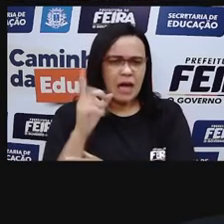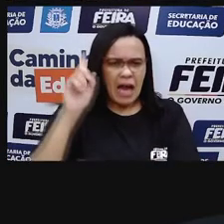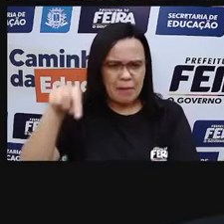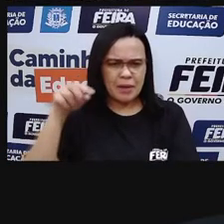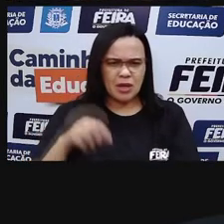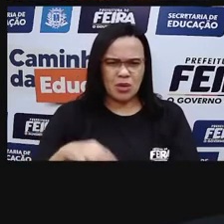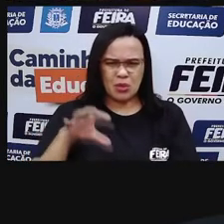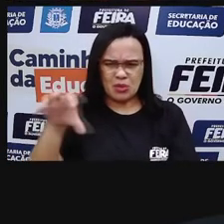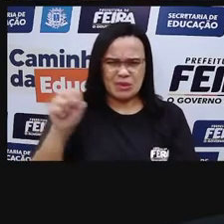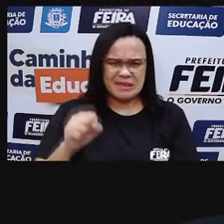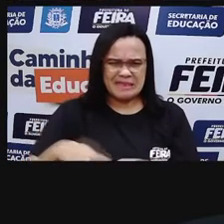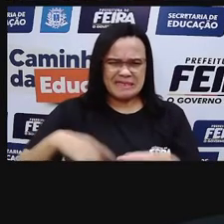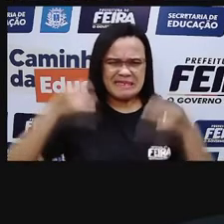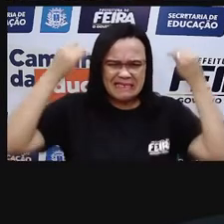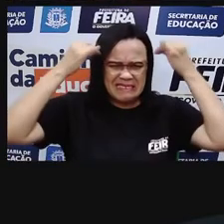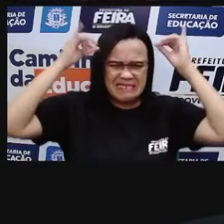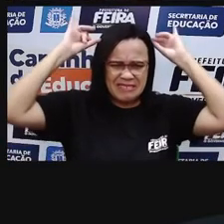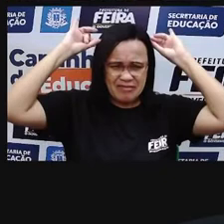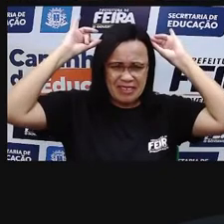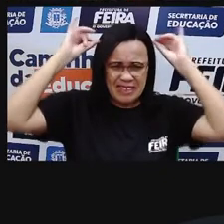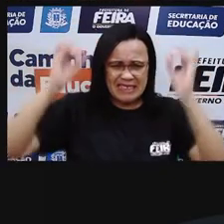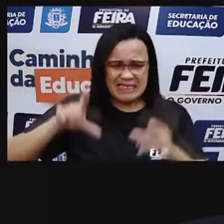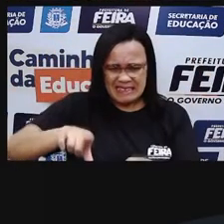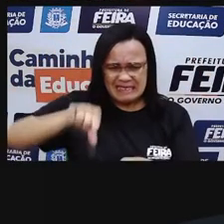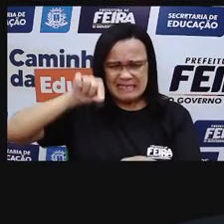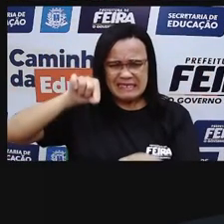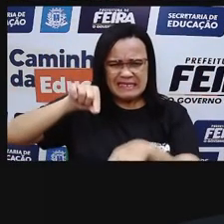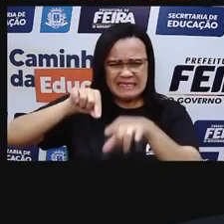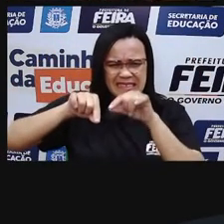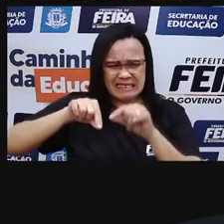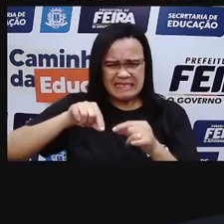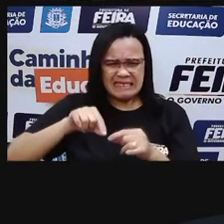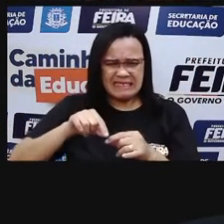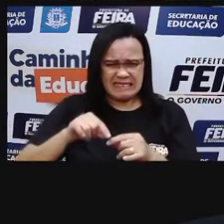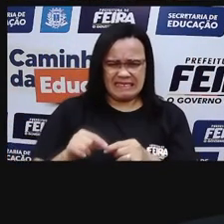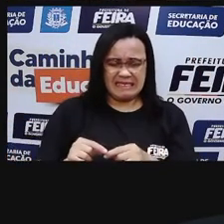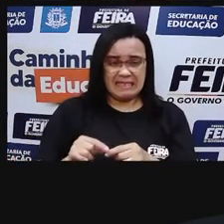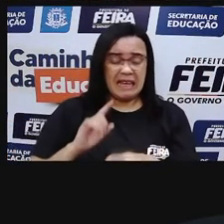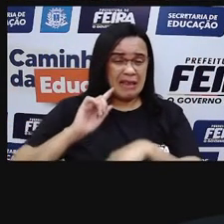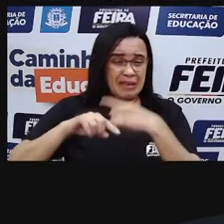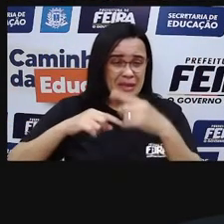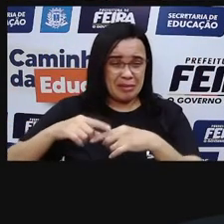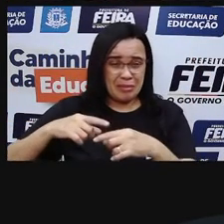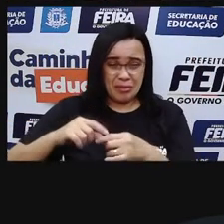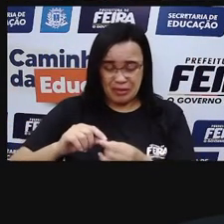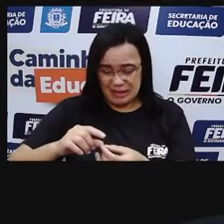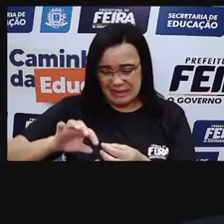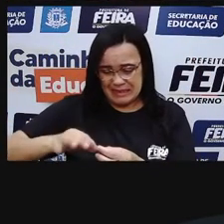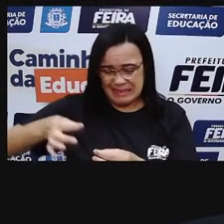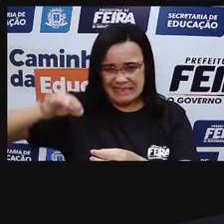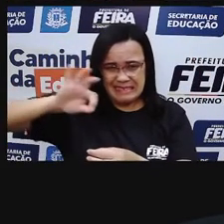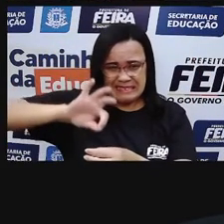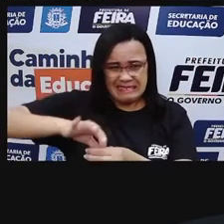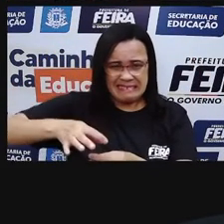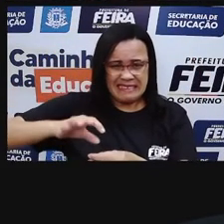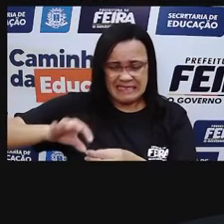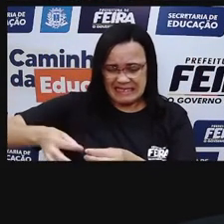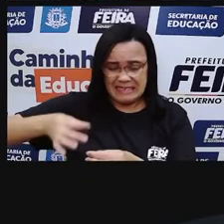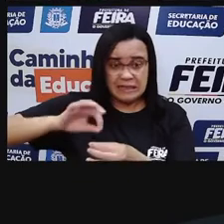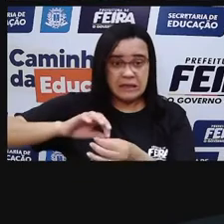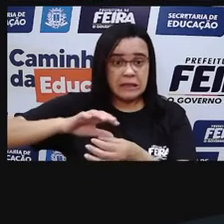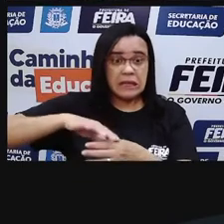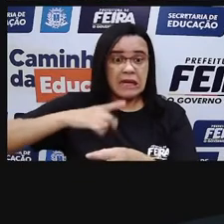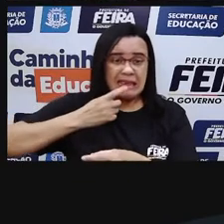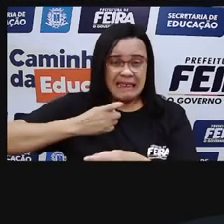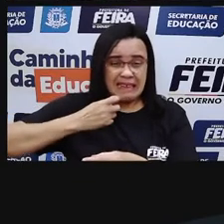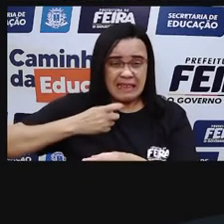né? Selecionou e injetou pedaços dessa ferida da vaca em pessoas, em